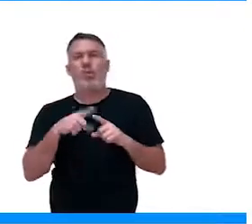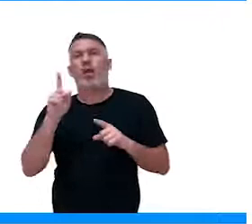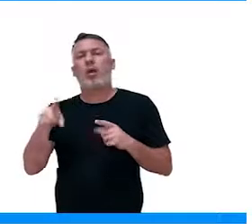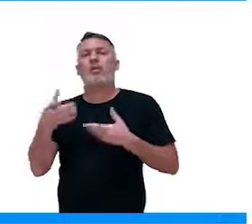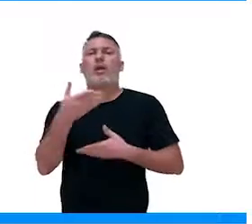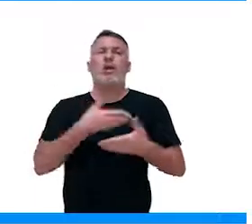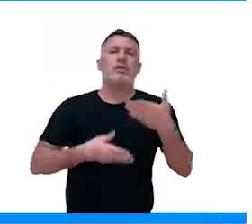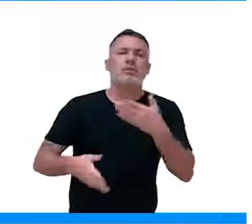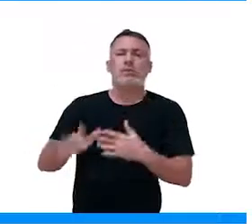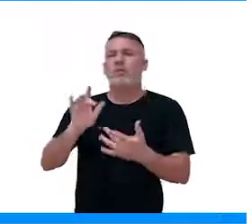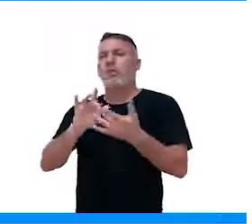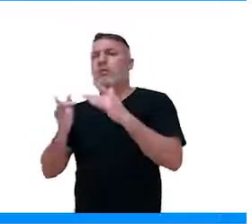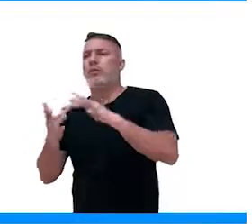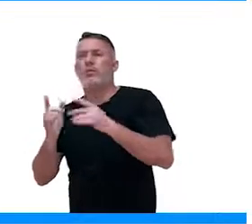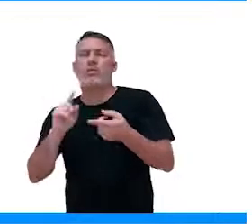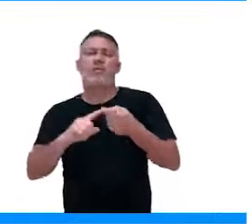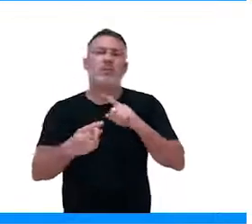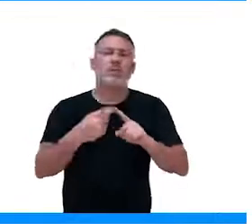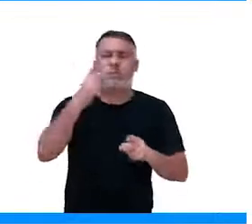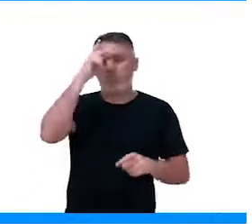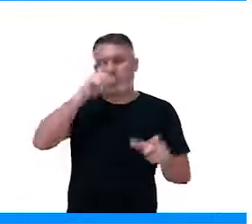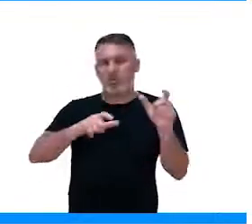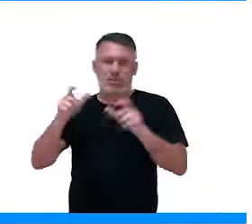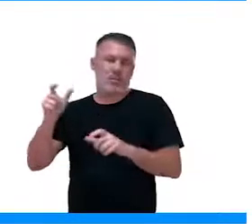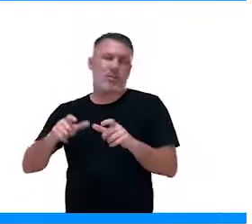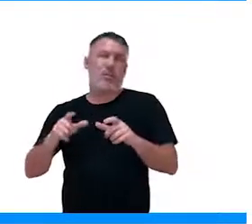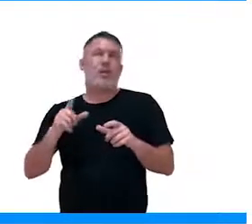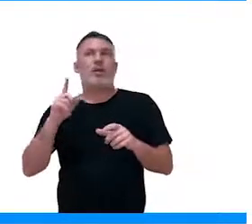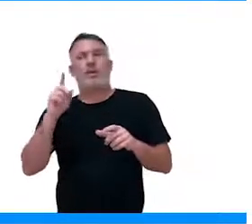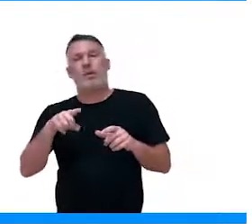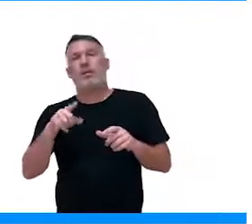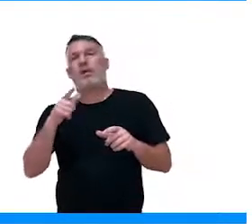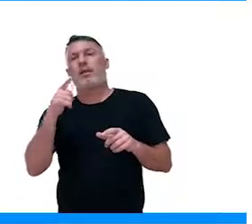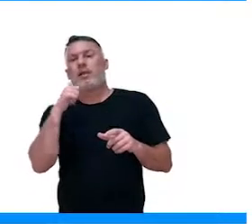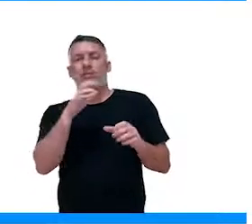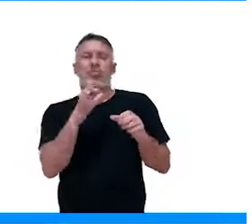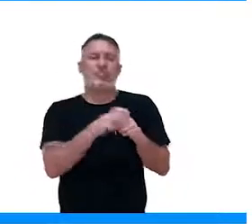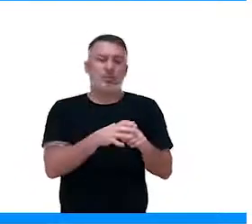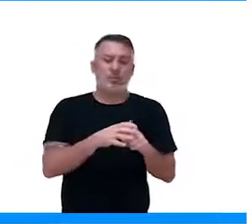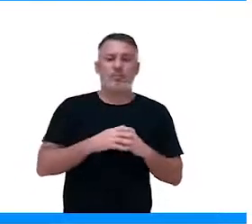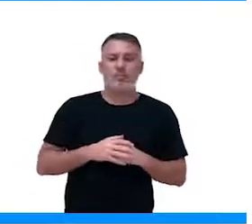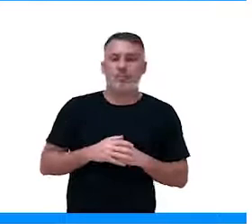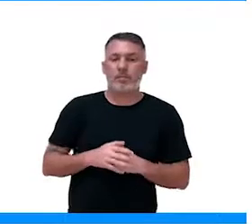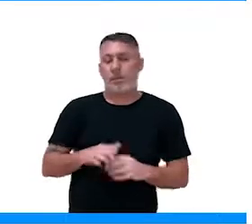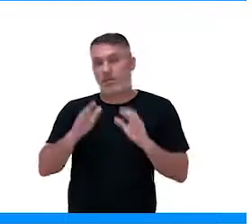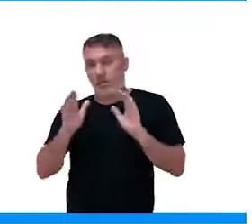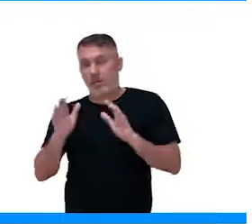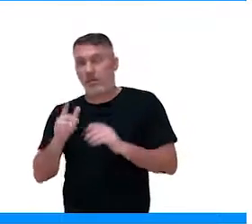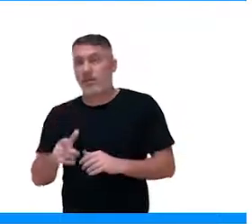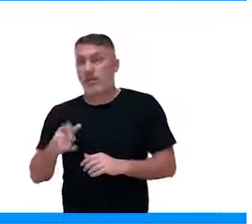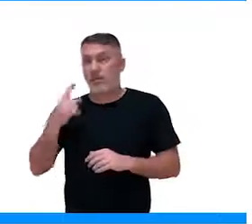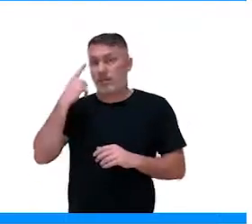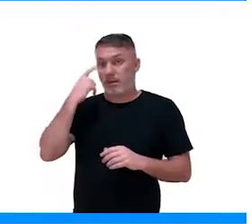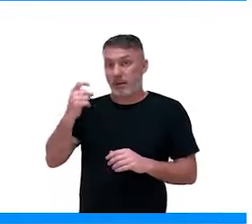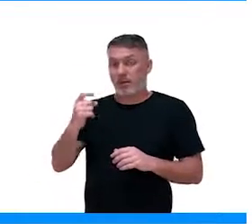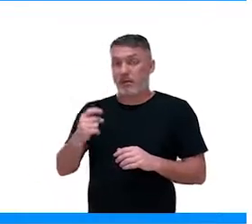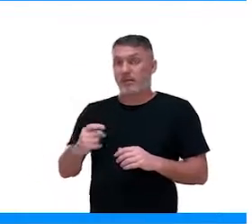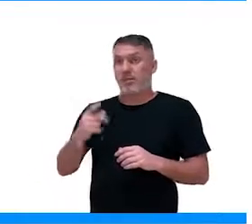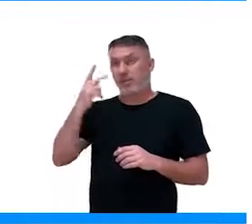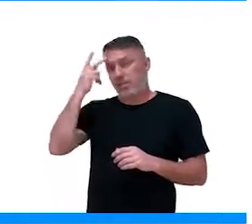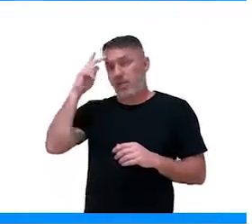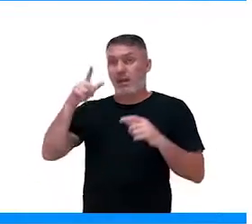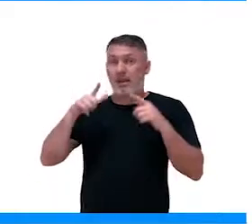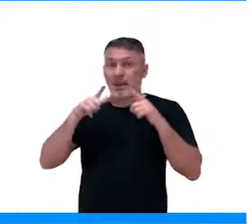porque serve de interação, de comunicação entre as pessoas, mesmo sendo uma língua minoritária. Mas o interesse, como eu disse,